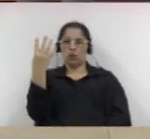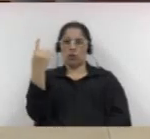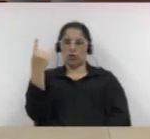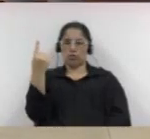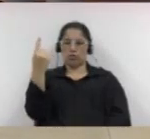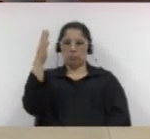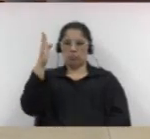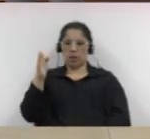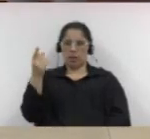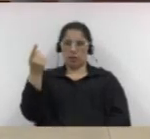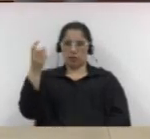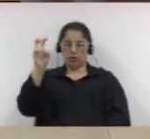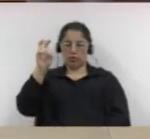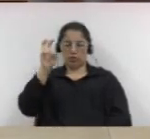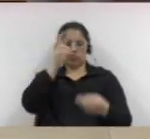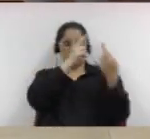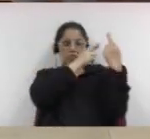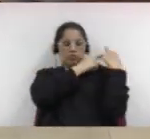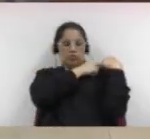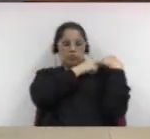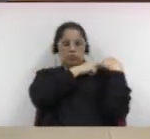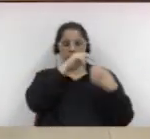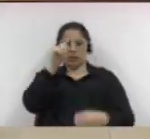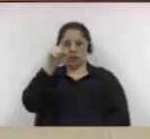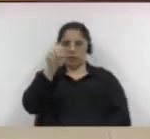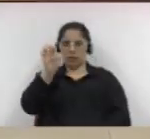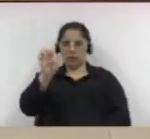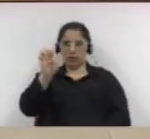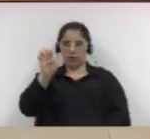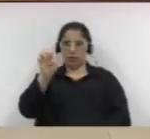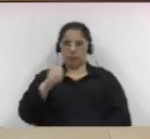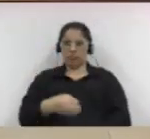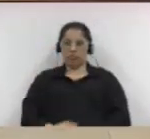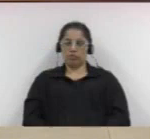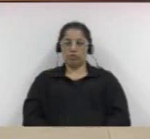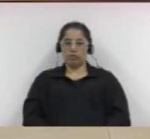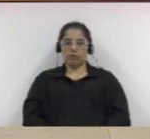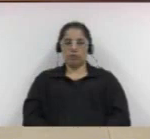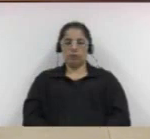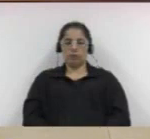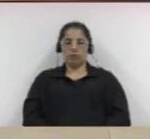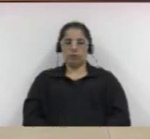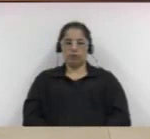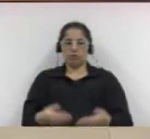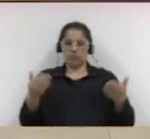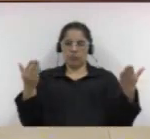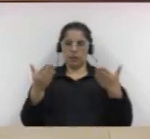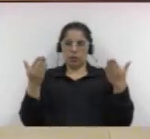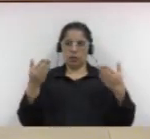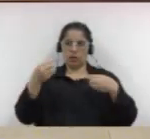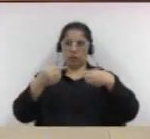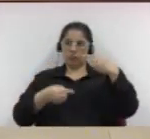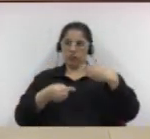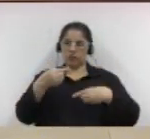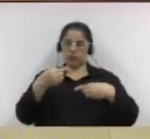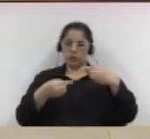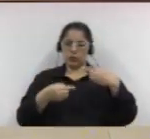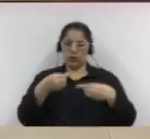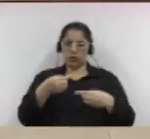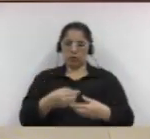841/2015. Autor, vereador Zé Damix. Requerimento número 841 em discussão.